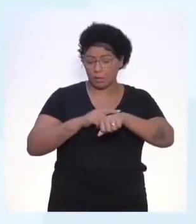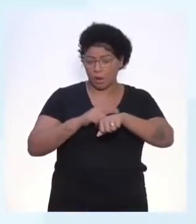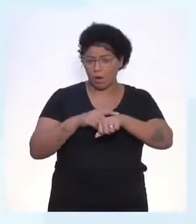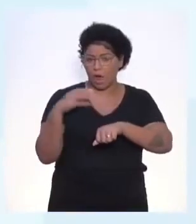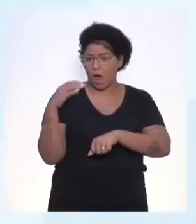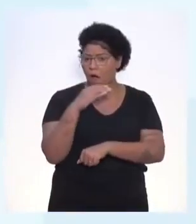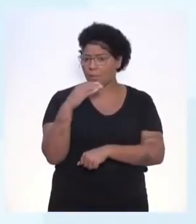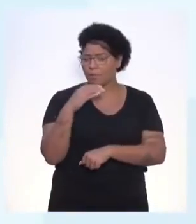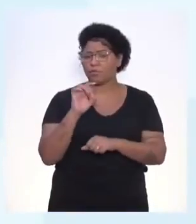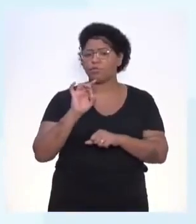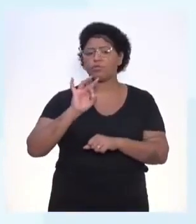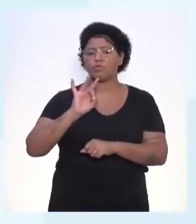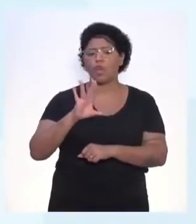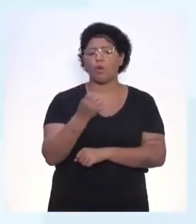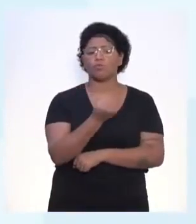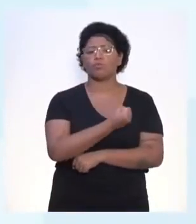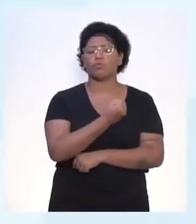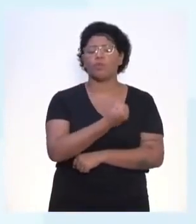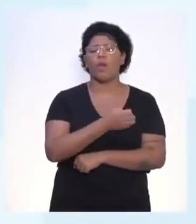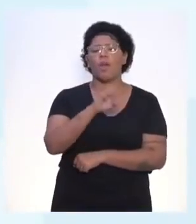somente o código, tá? Então,